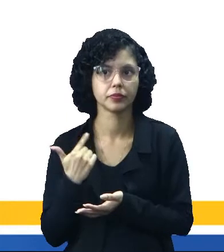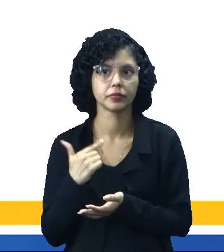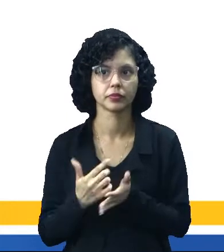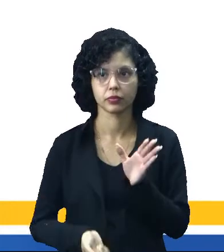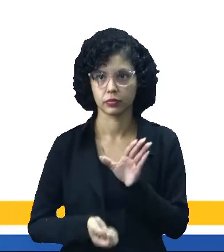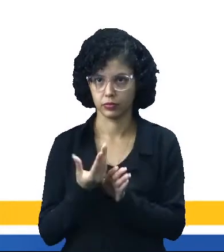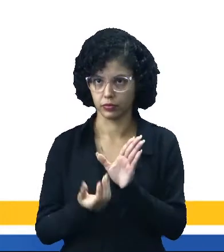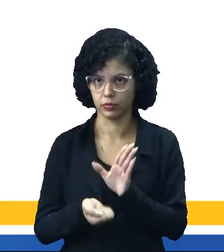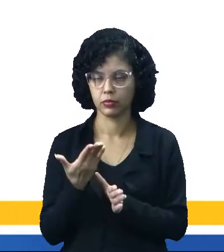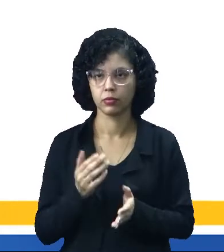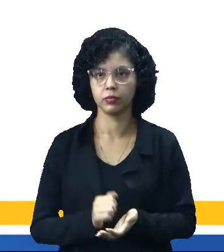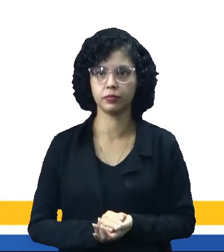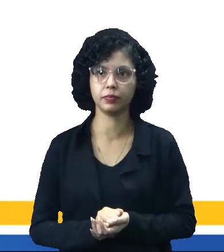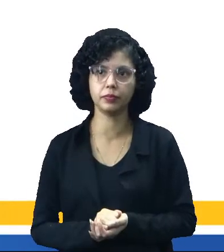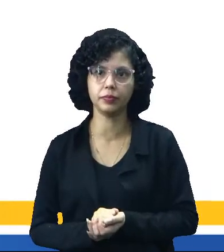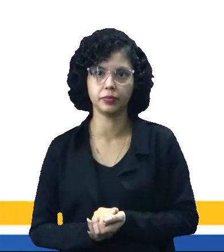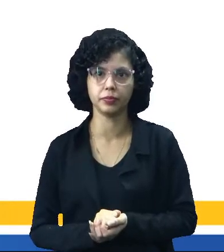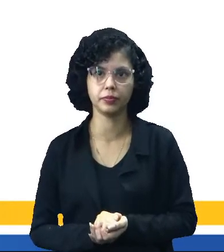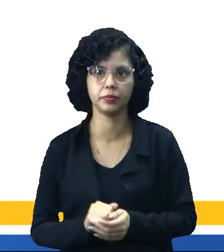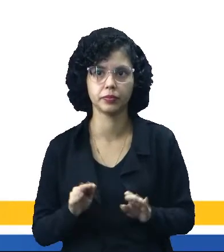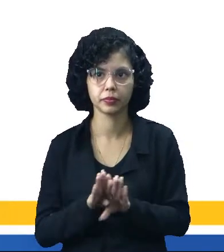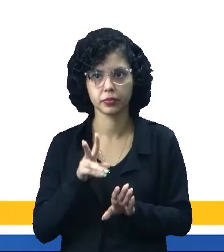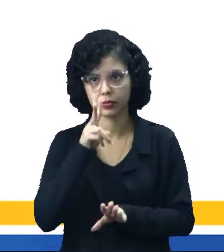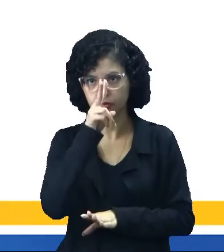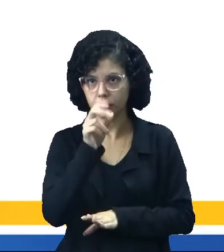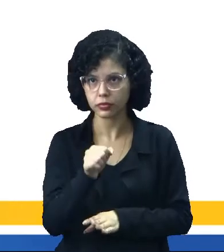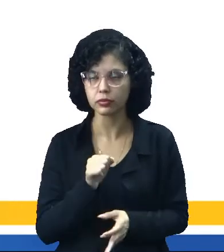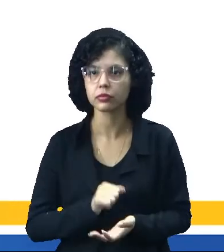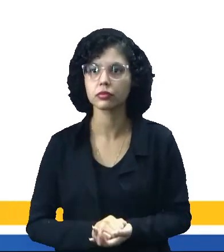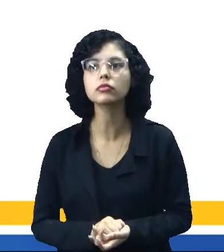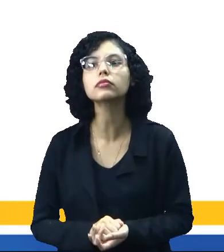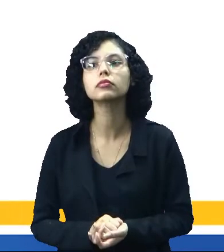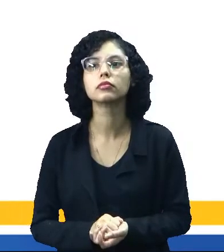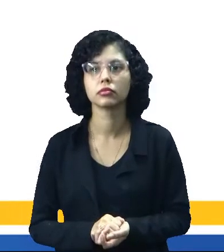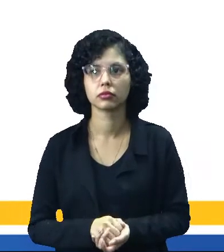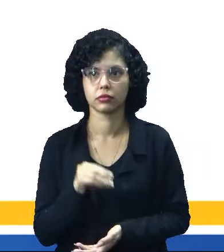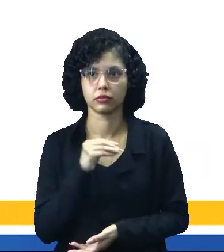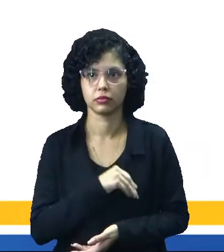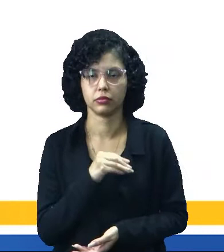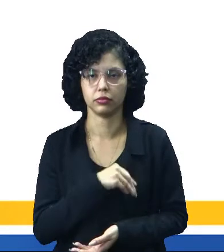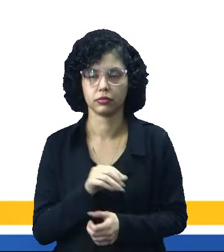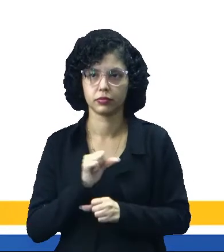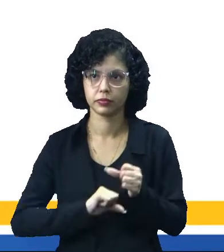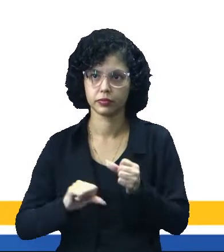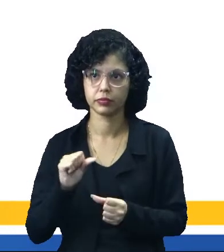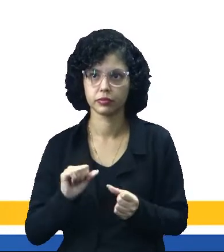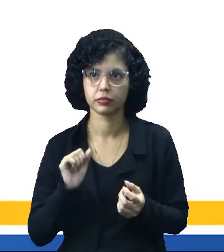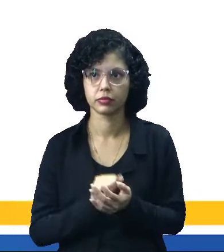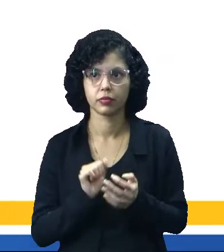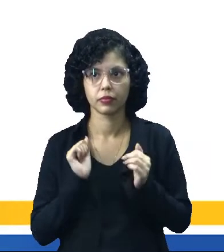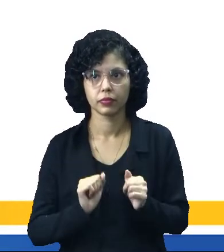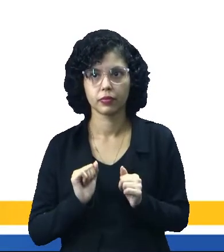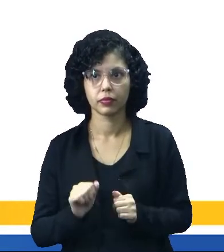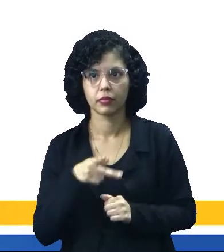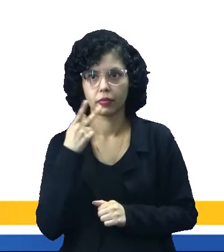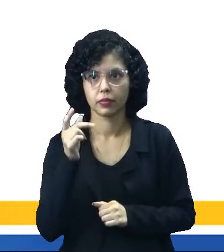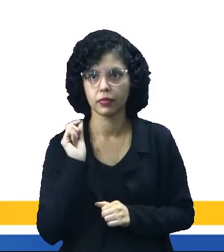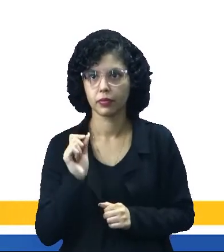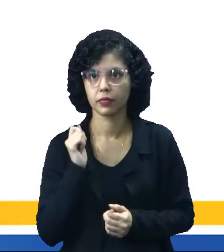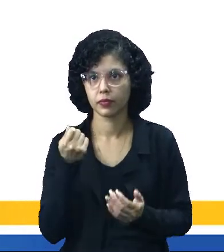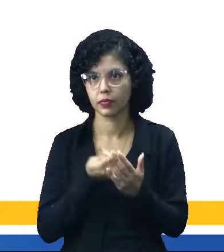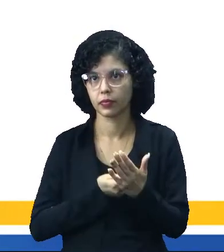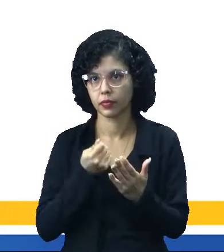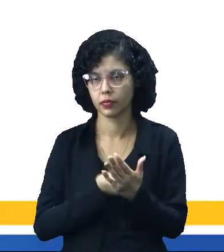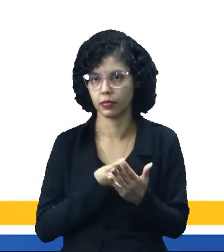de produção, né, ele vende o quê? A sua força de trabalho em troca de um salário. Por isso, podemos dizer que todo esforço